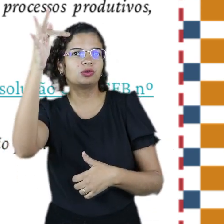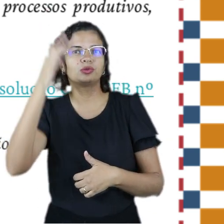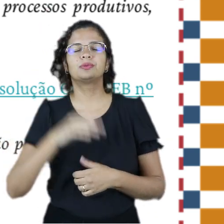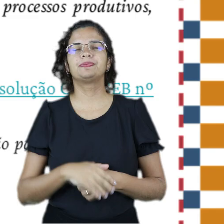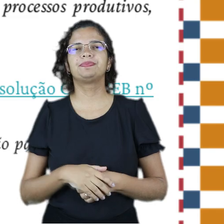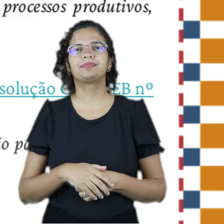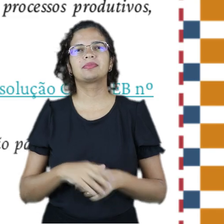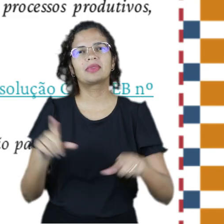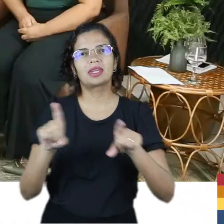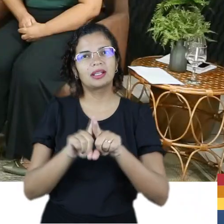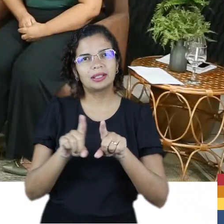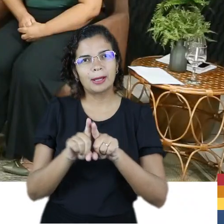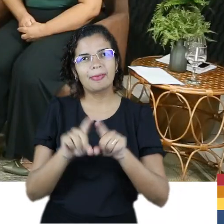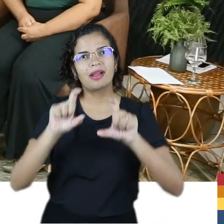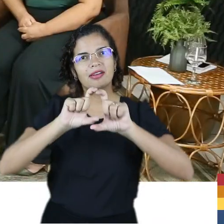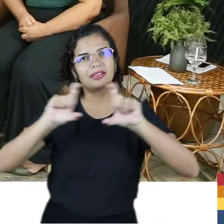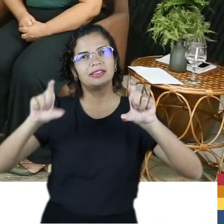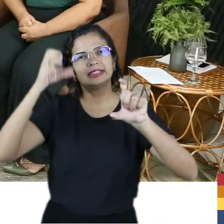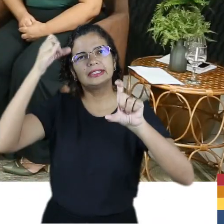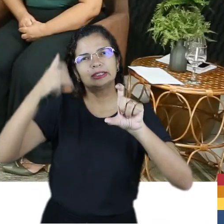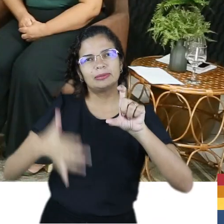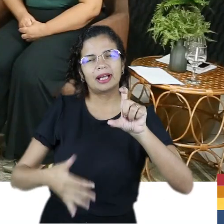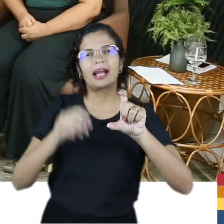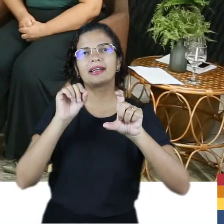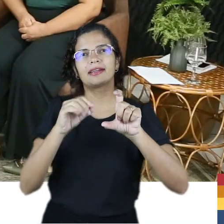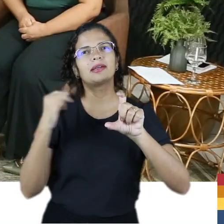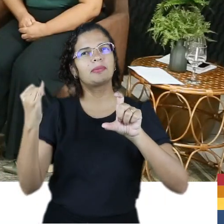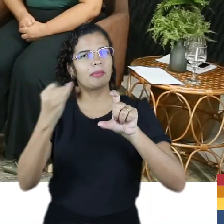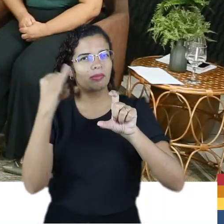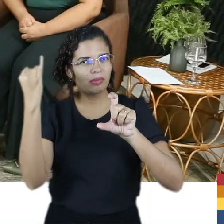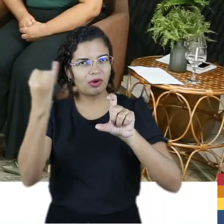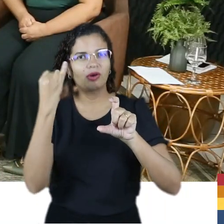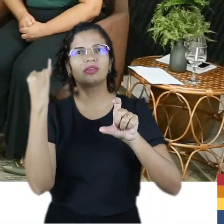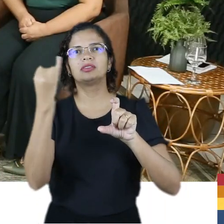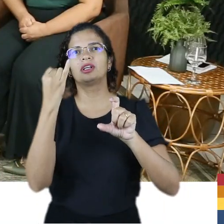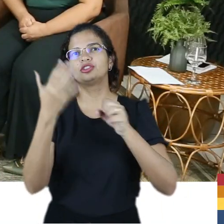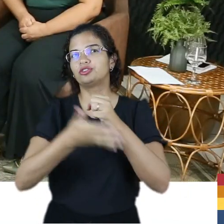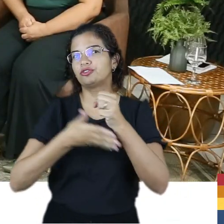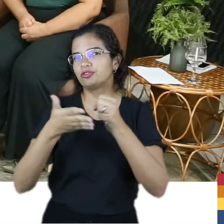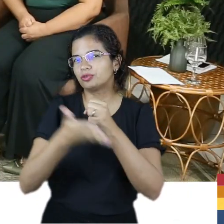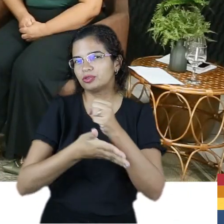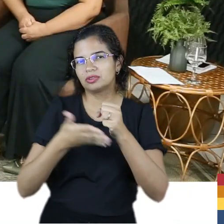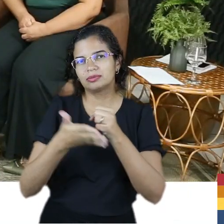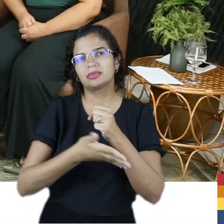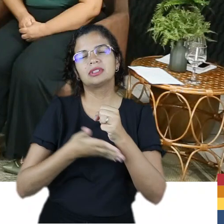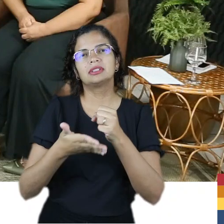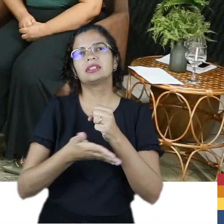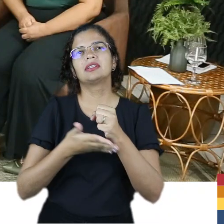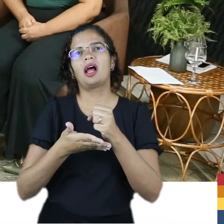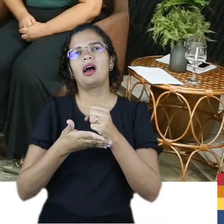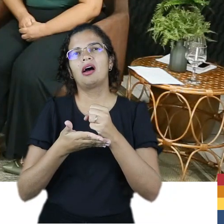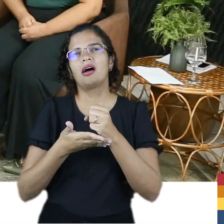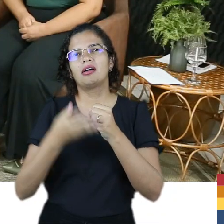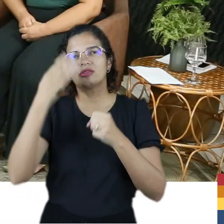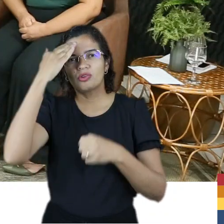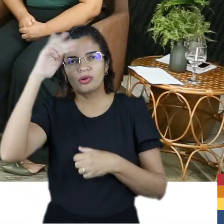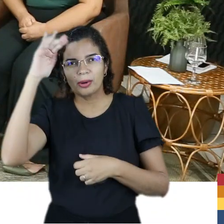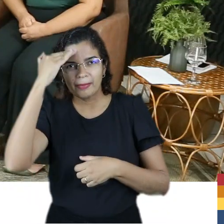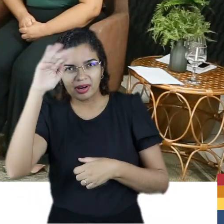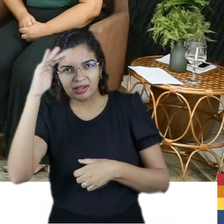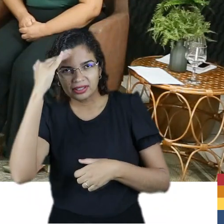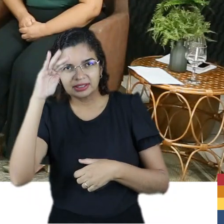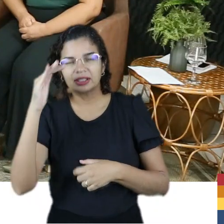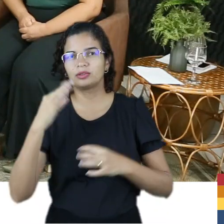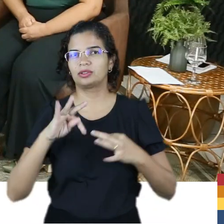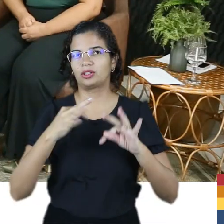frente que temos a preparação básica para o trabalho e a cidadania do educando para que esse possa continuar aprendendo de modo a ser